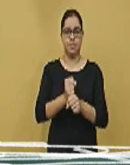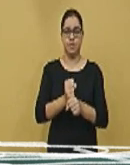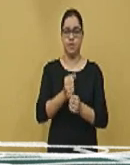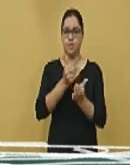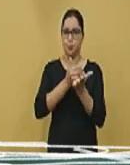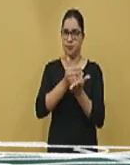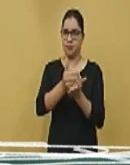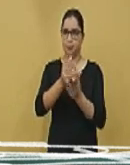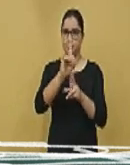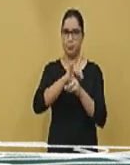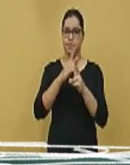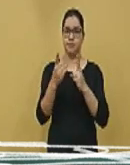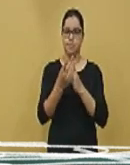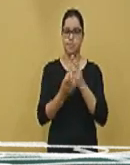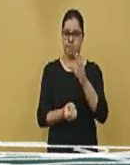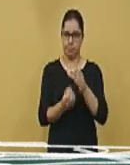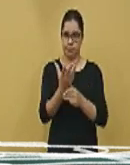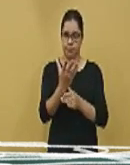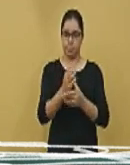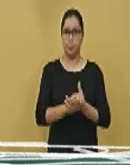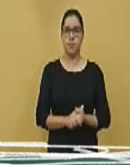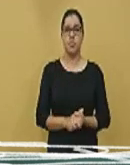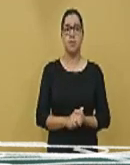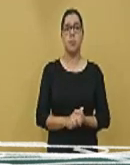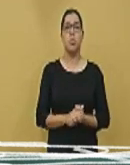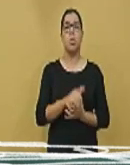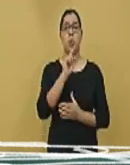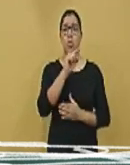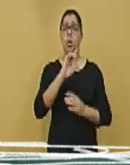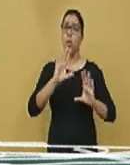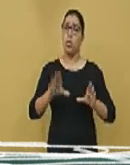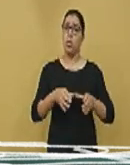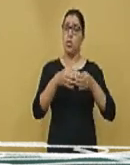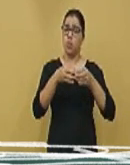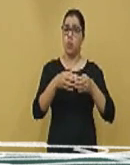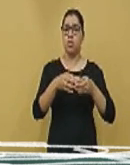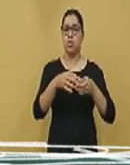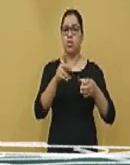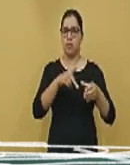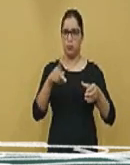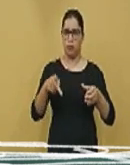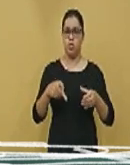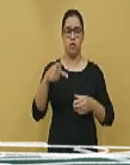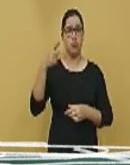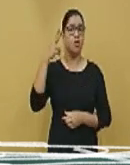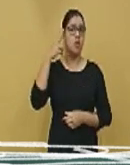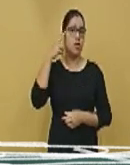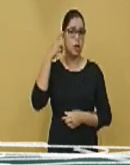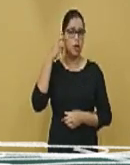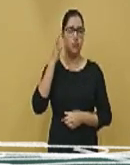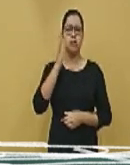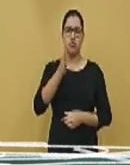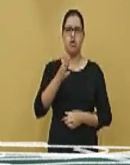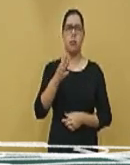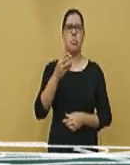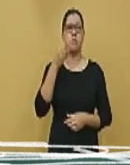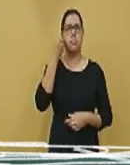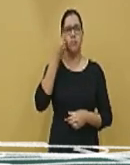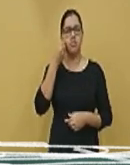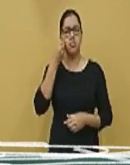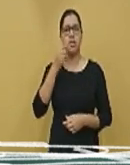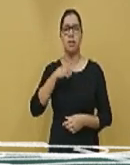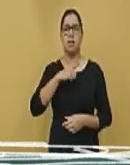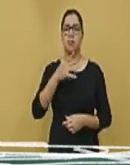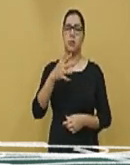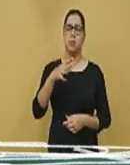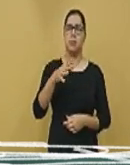O grupo, né, que o professor Etienne, né, representa, ele já permaneceu na gestão da universidade nos seus 10